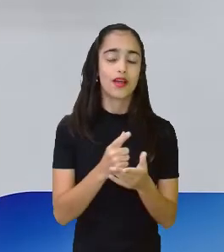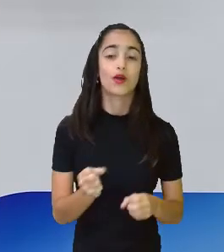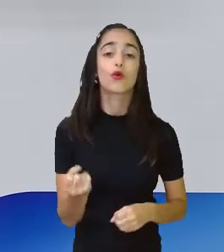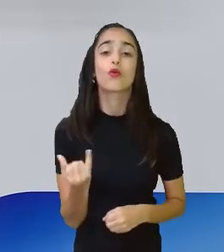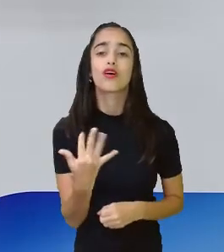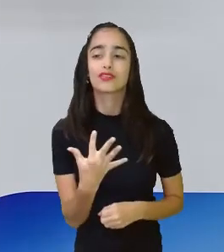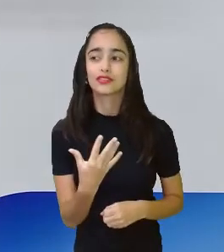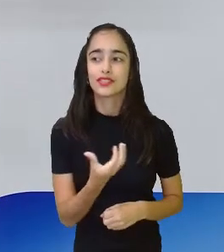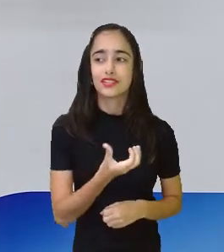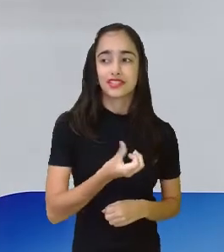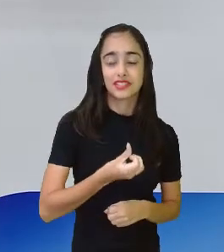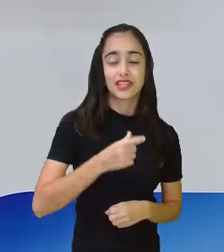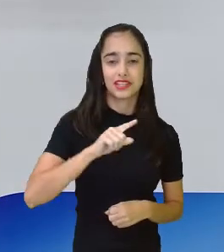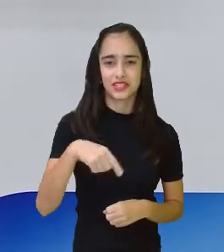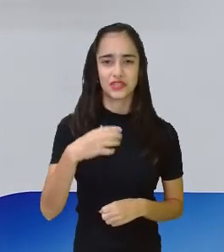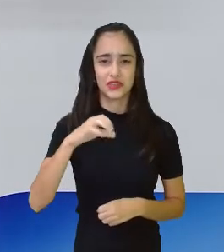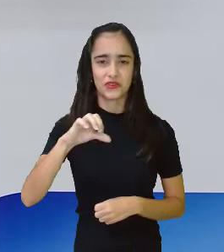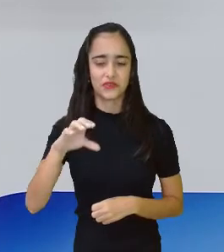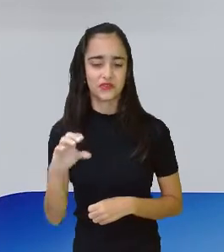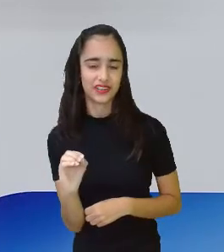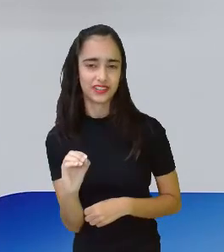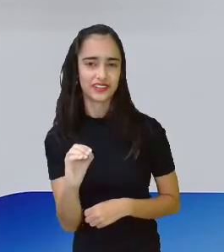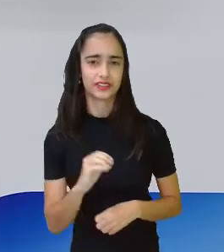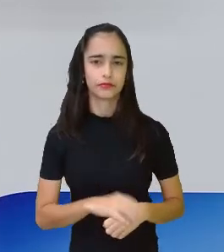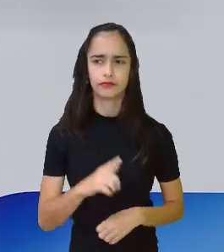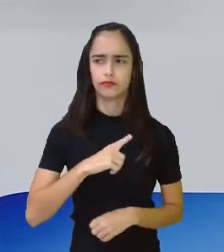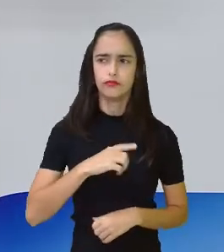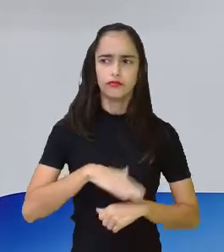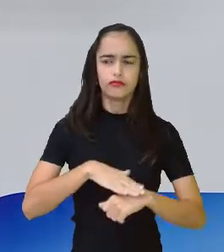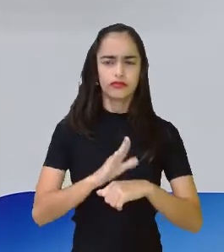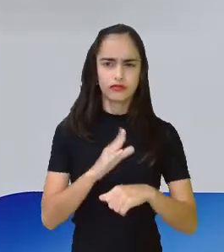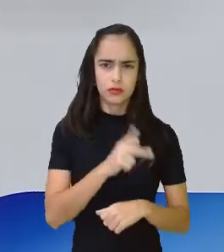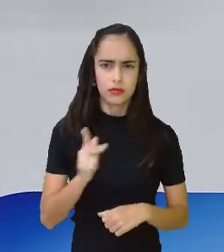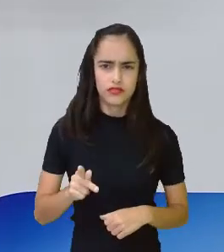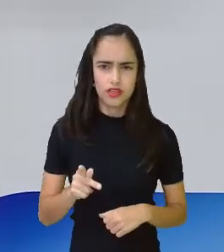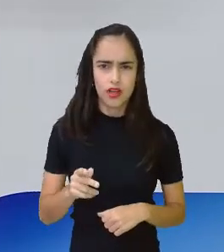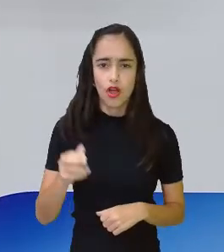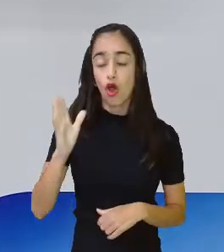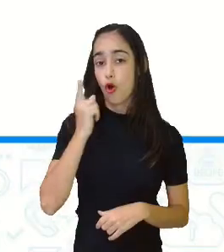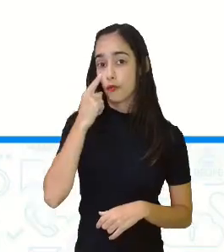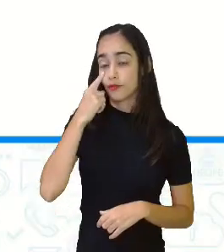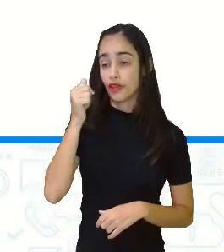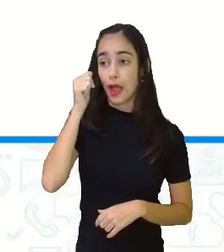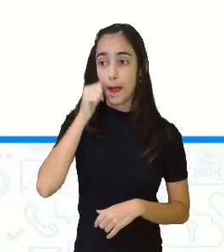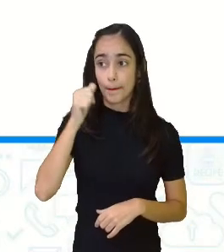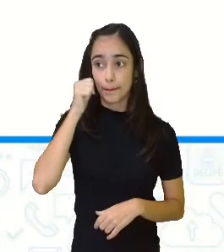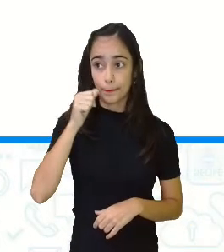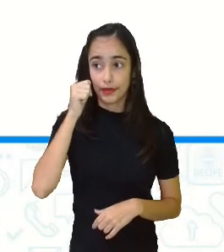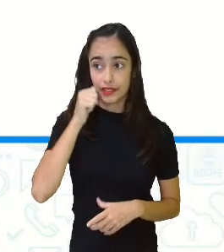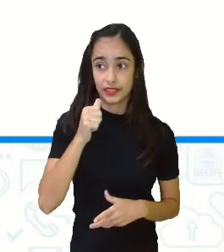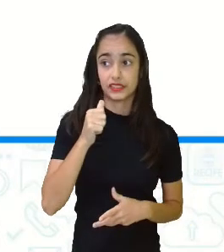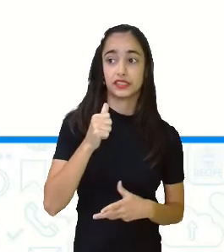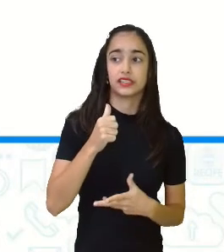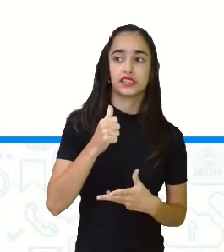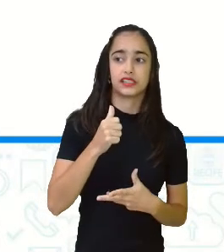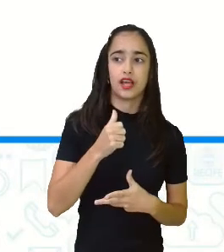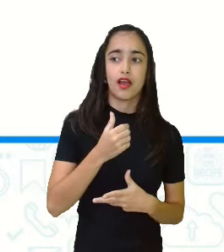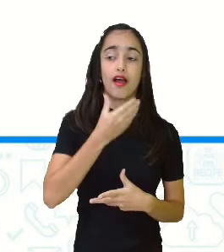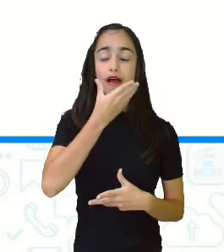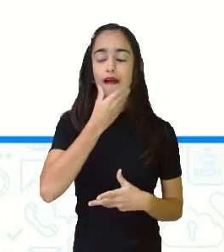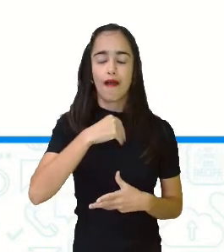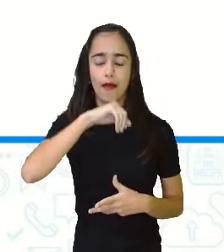mais 2, 6, R$ 6,90. Tem mais, professora? Claro que eu tenho mais. Marta levou sua filha